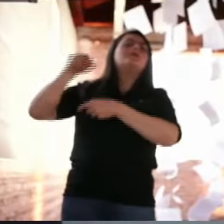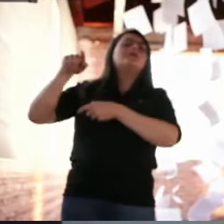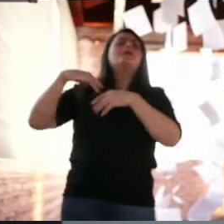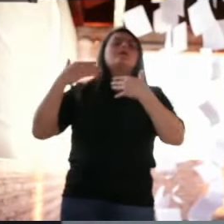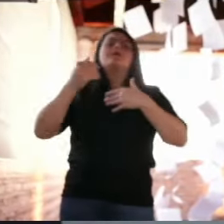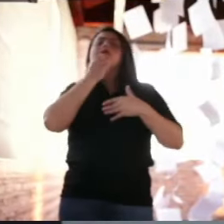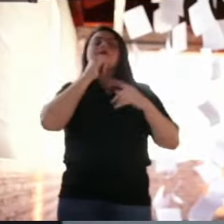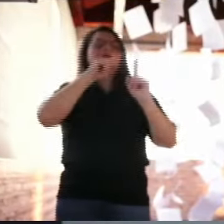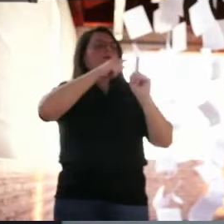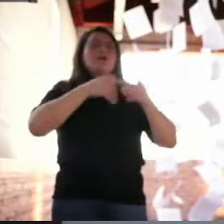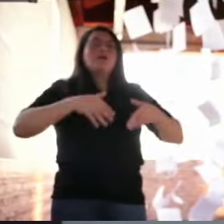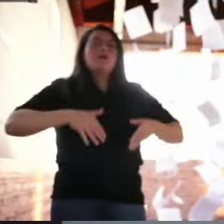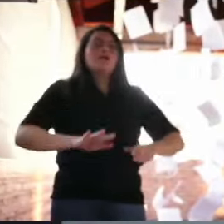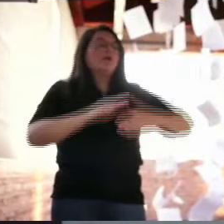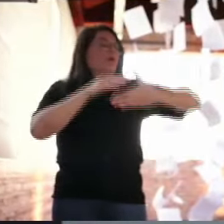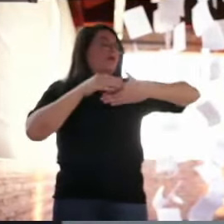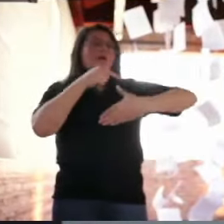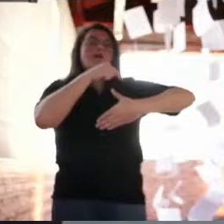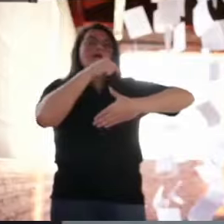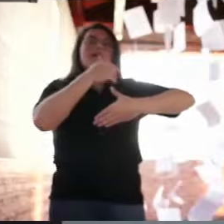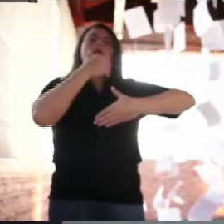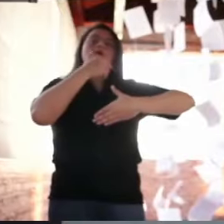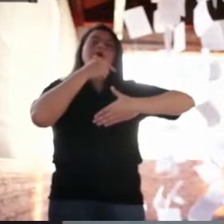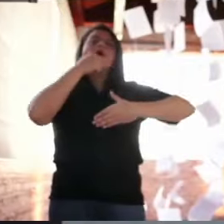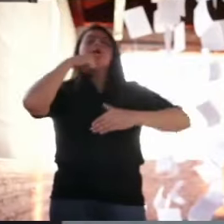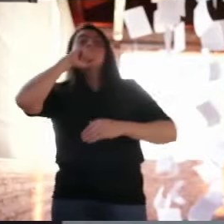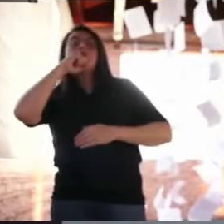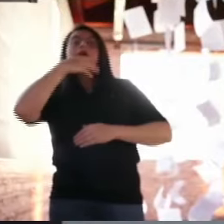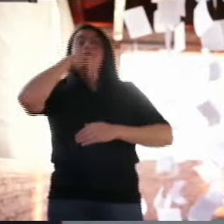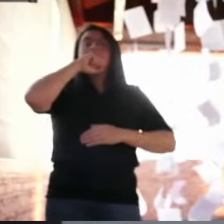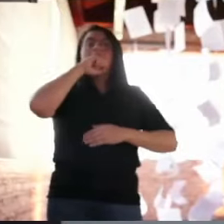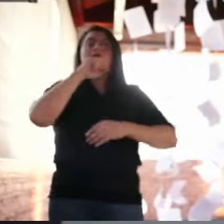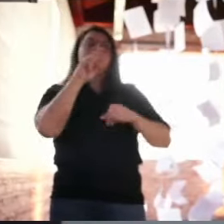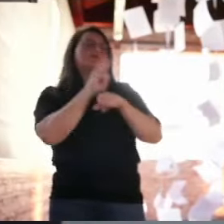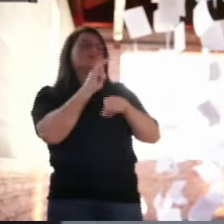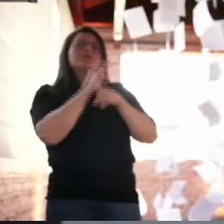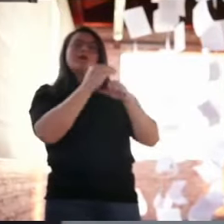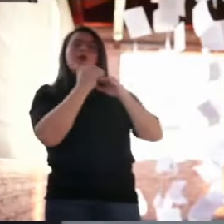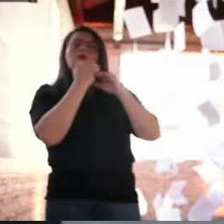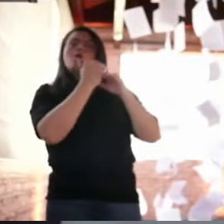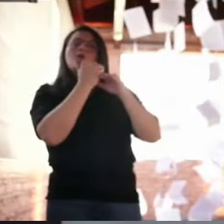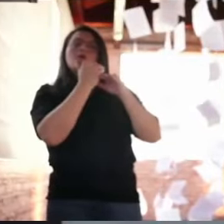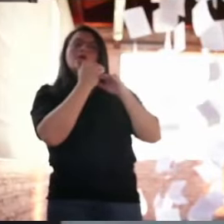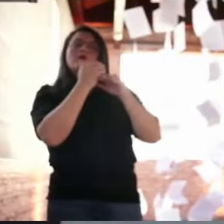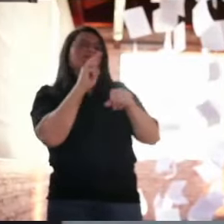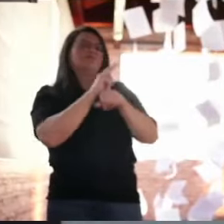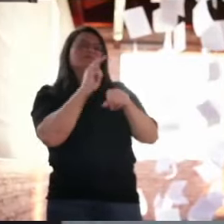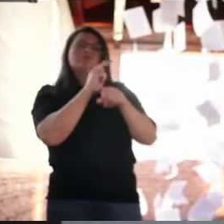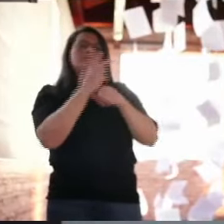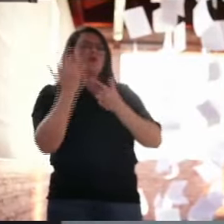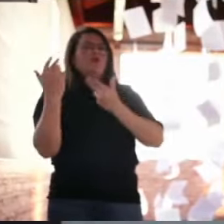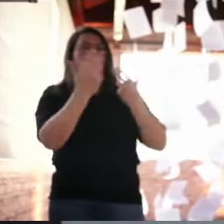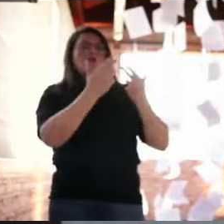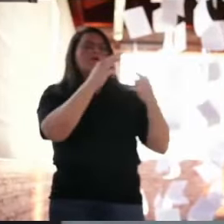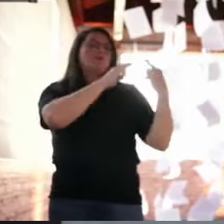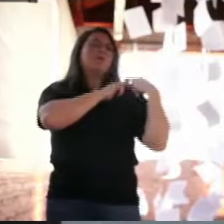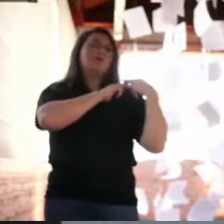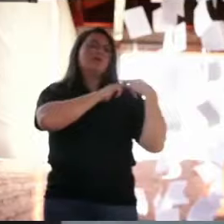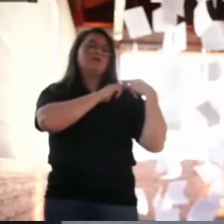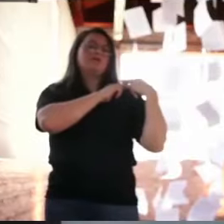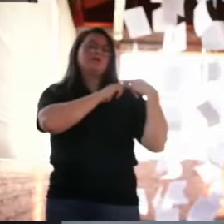bebê nasce o pai e a mãe cuidam igualmente do bebê recém-nascido eles ficam numa espécie de